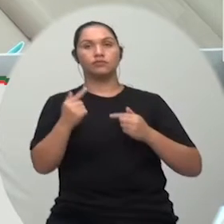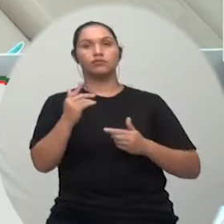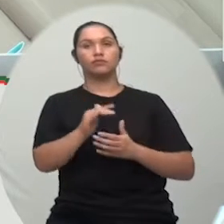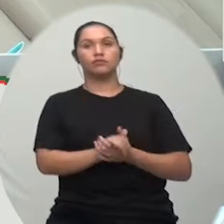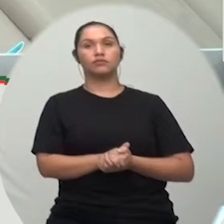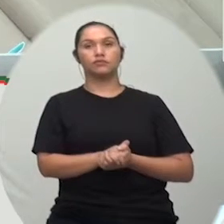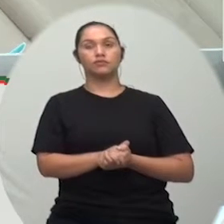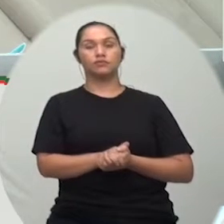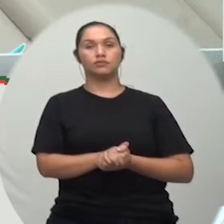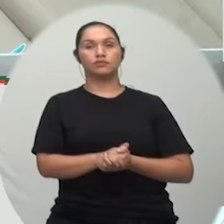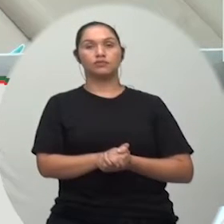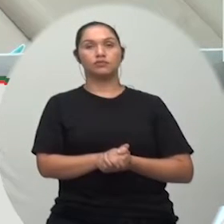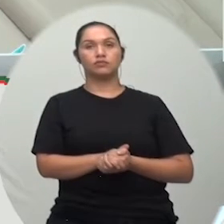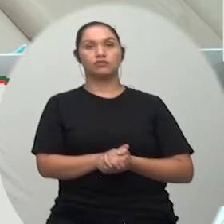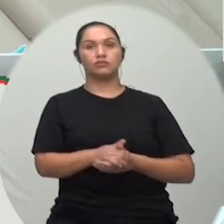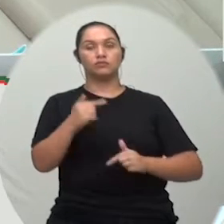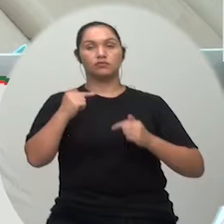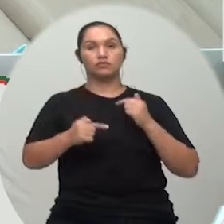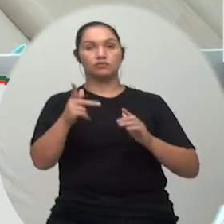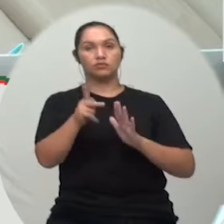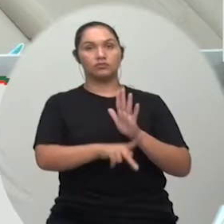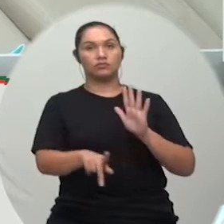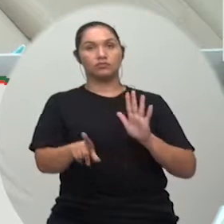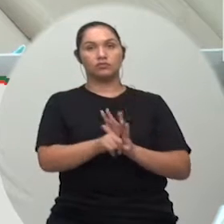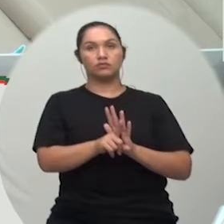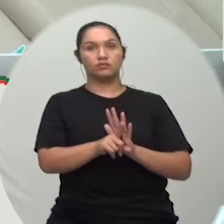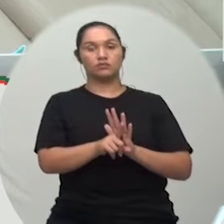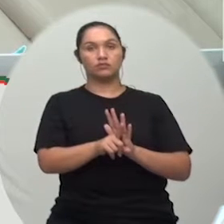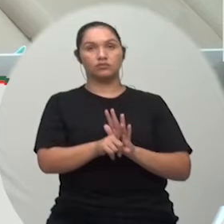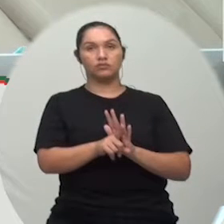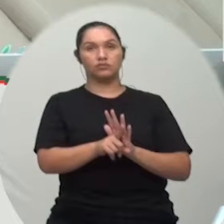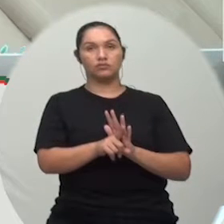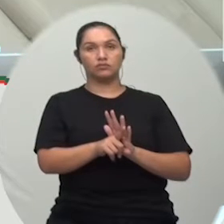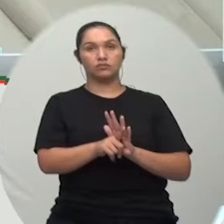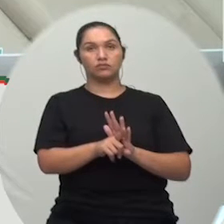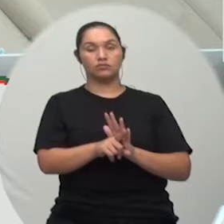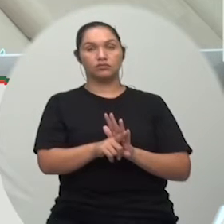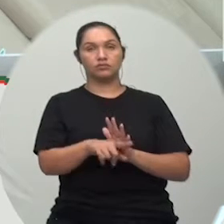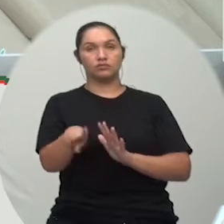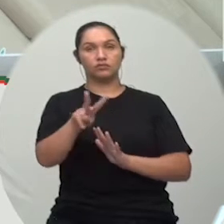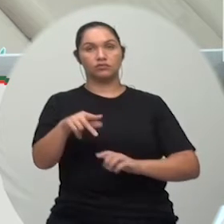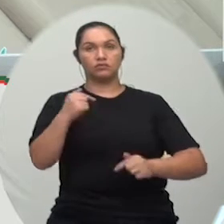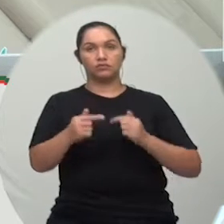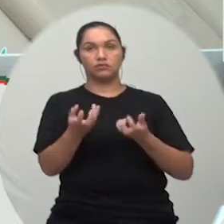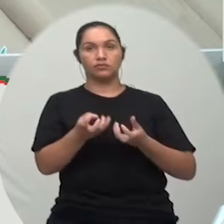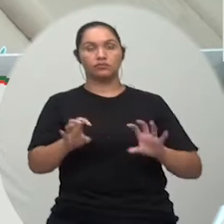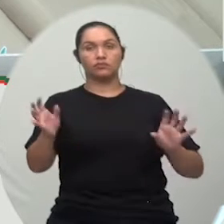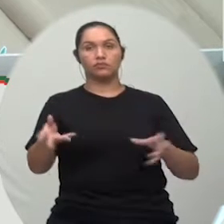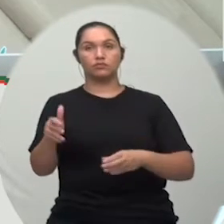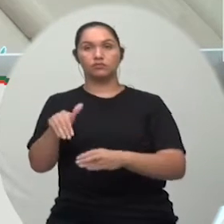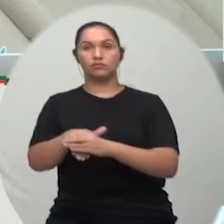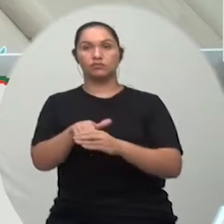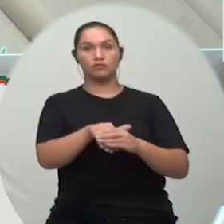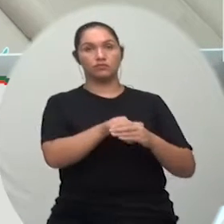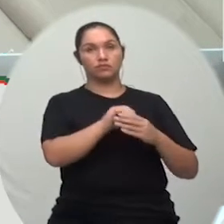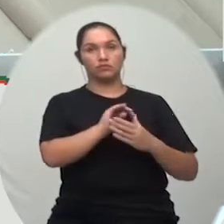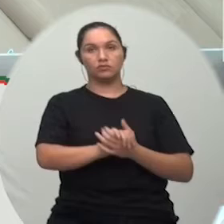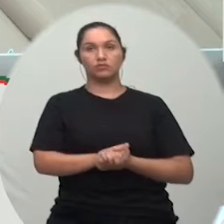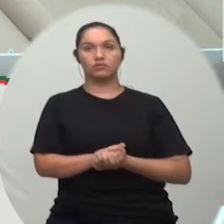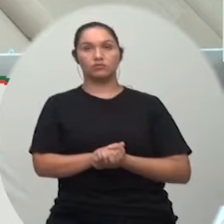deliberação do plenário. Em discussão o projeto. Não havendo quem queira discutir, está em